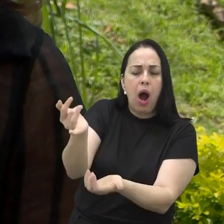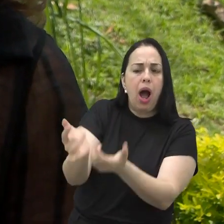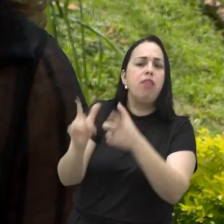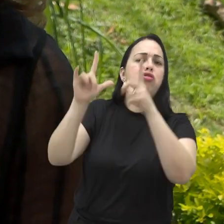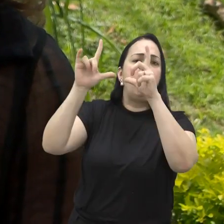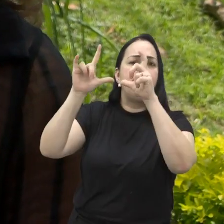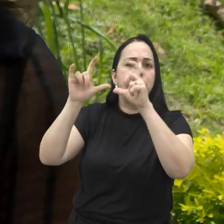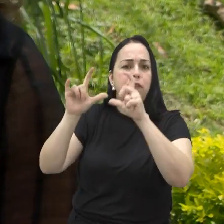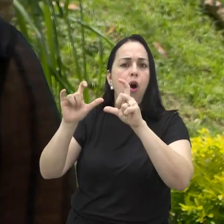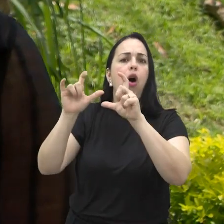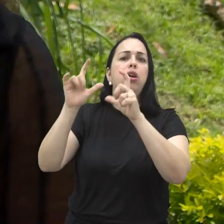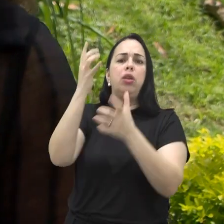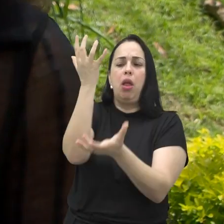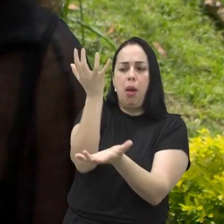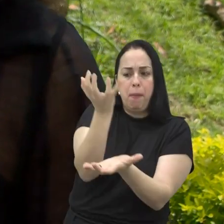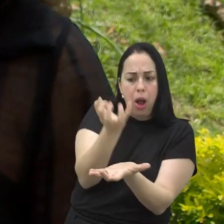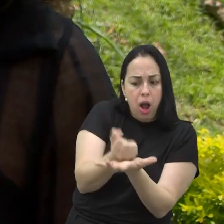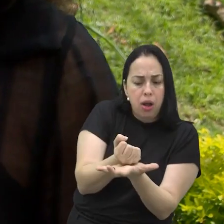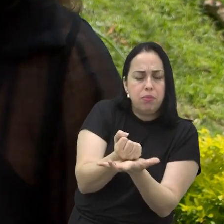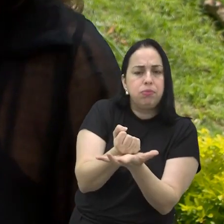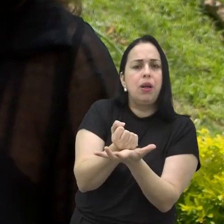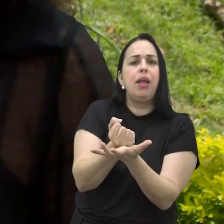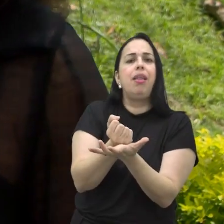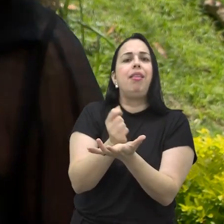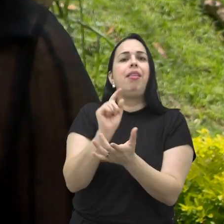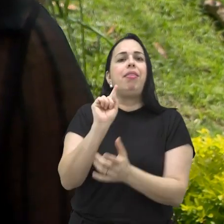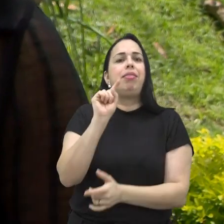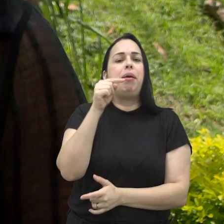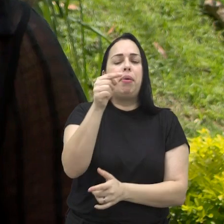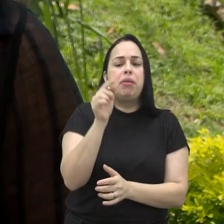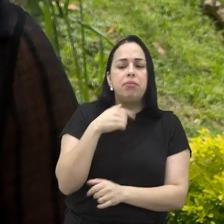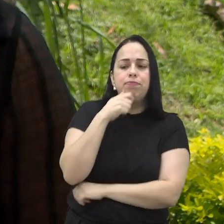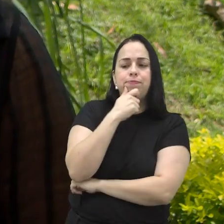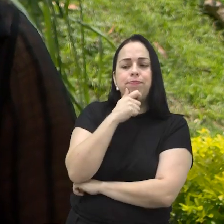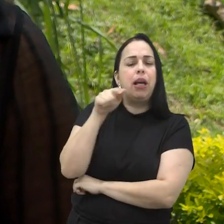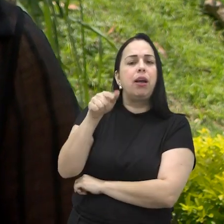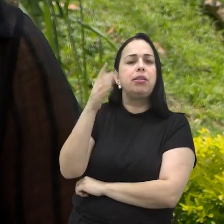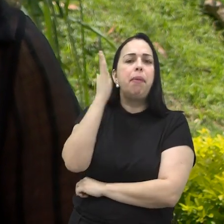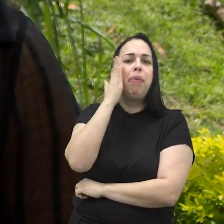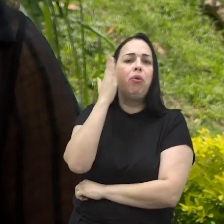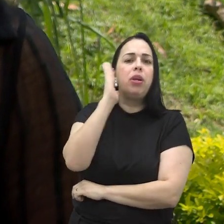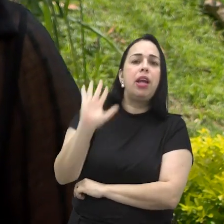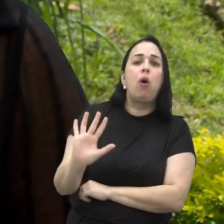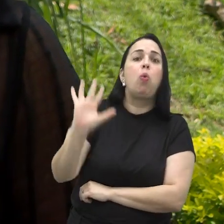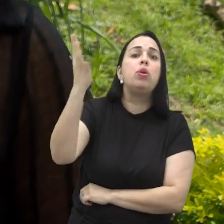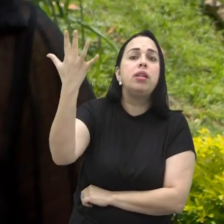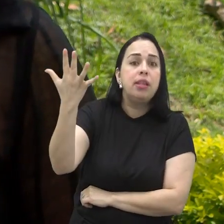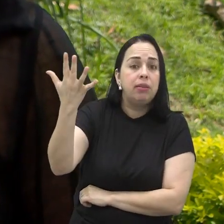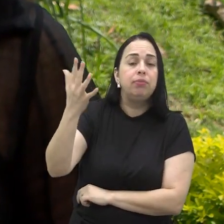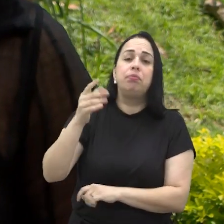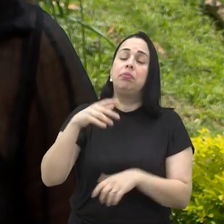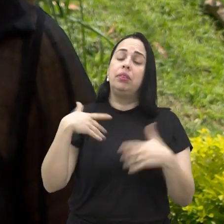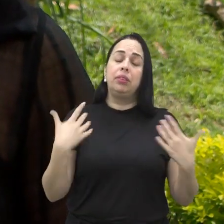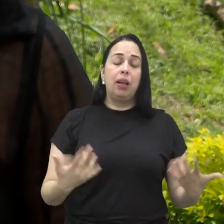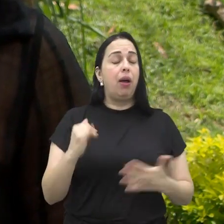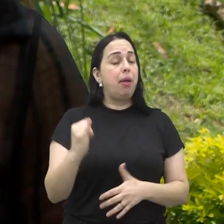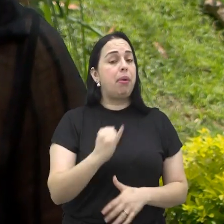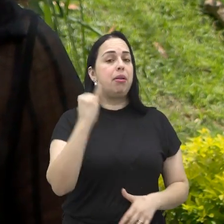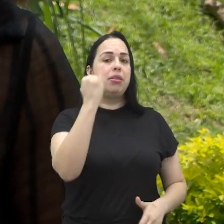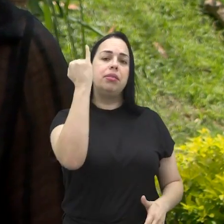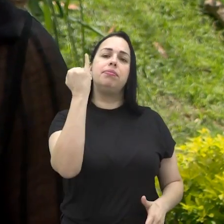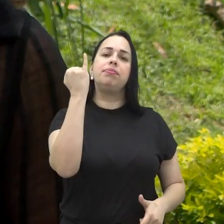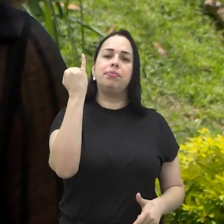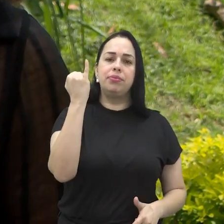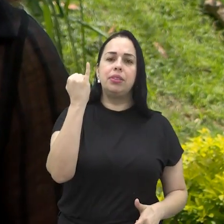tirar foto, mandar vídeo, fazer upload de vídeo no aplicativo e depois ele consegue acompanhar a denúncia. Isso é muito